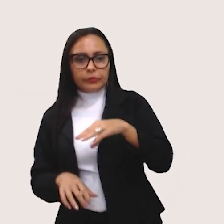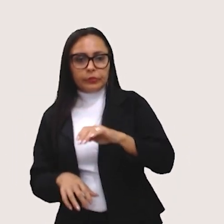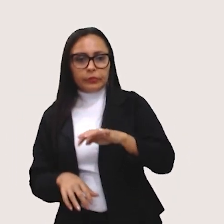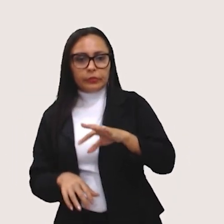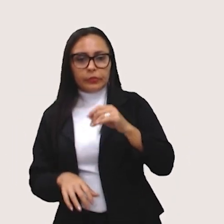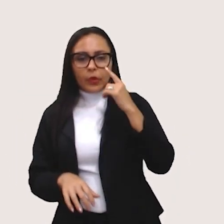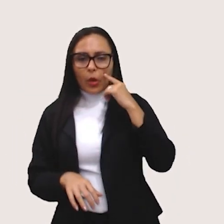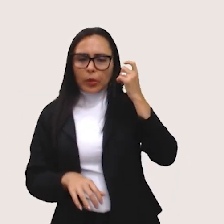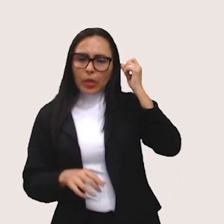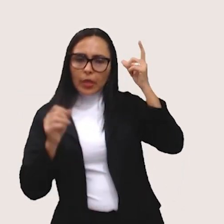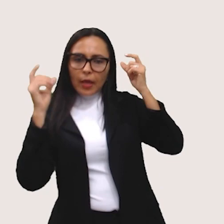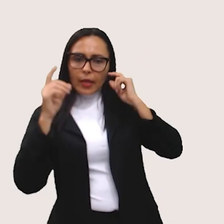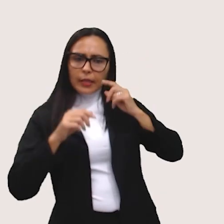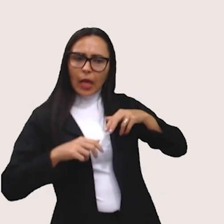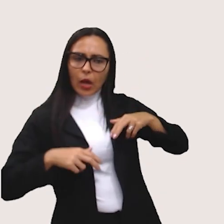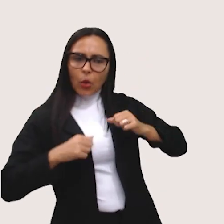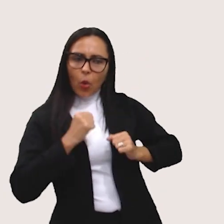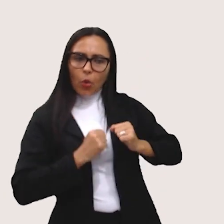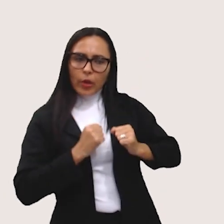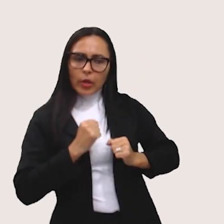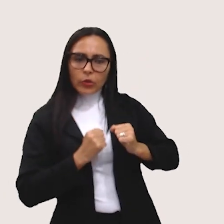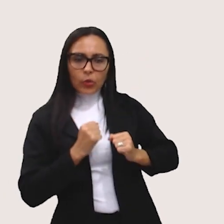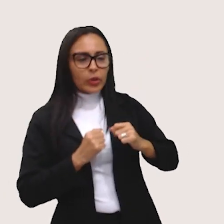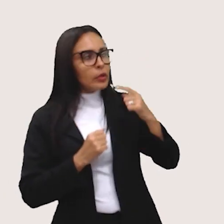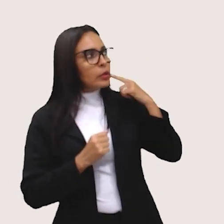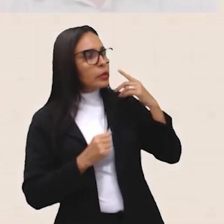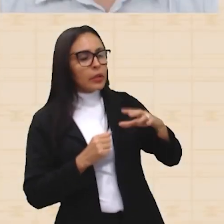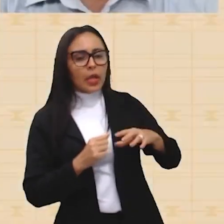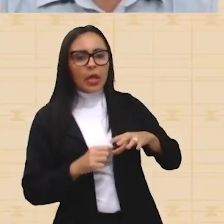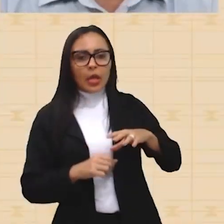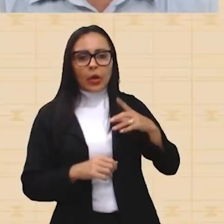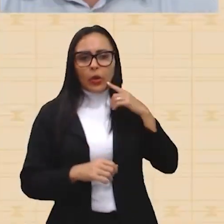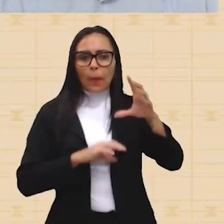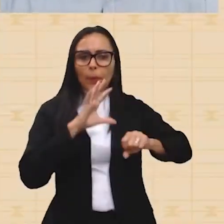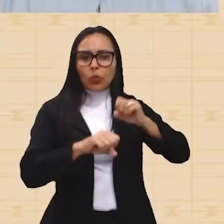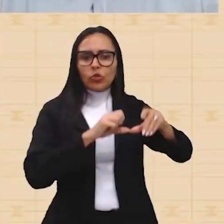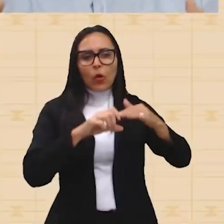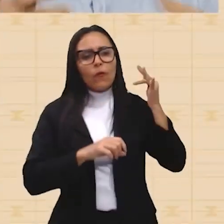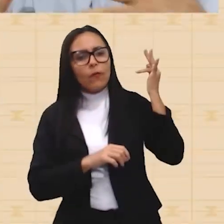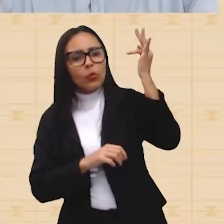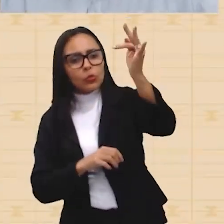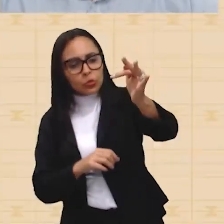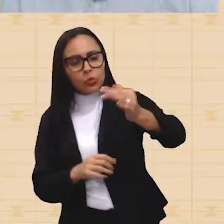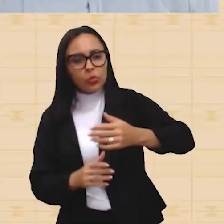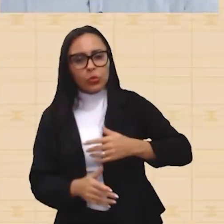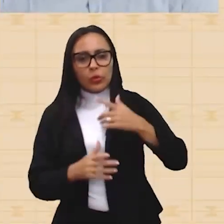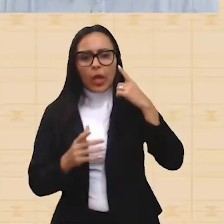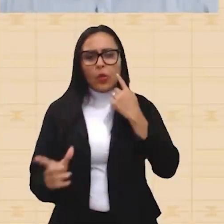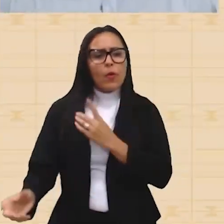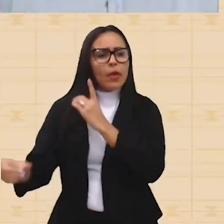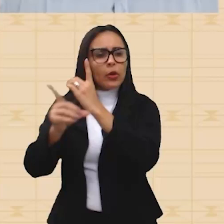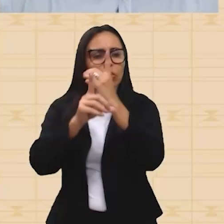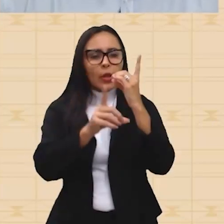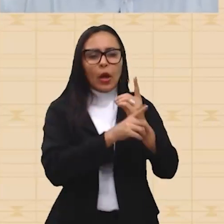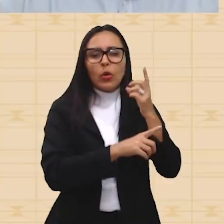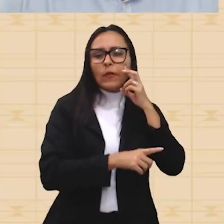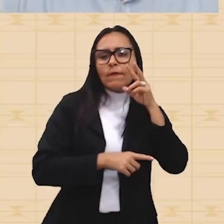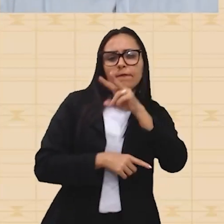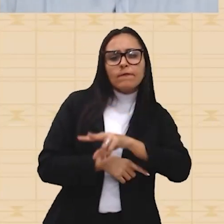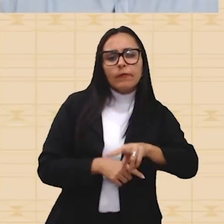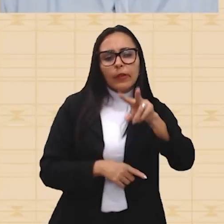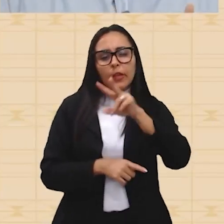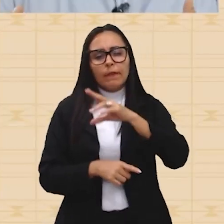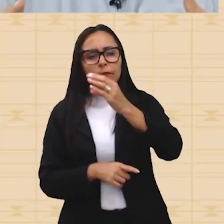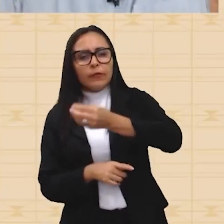correndo. Então é a busca do futuro. Eu quero chegar nesse futuro, eu quero encontrá-lo, eu quero vê-lo, eu quero